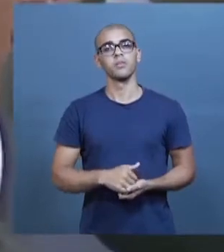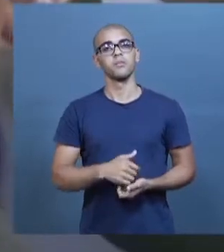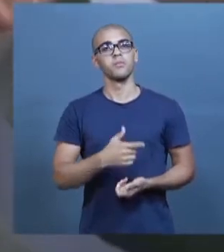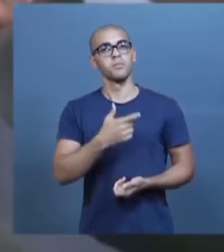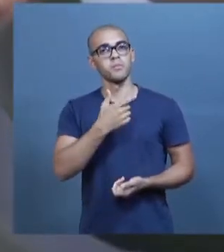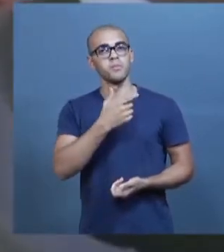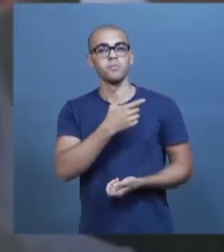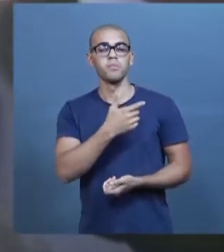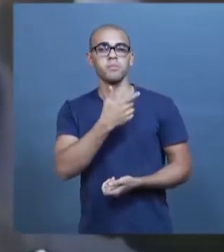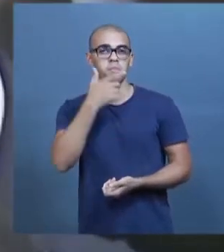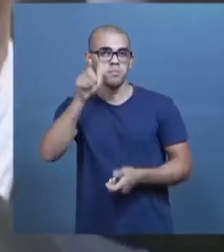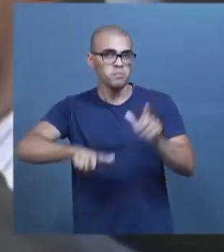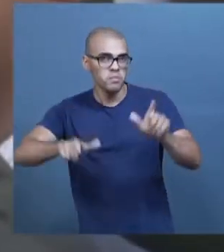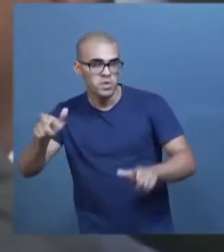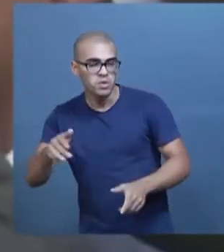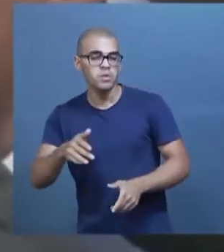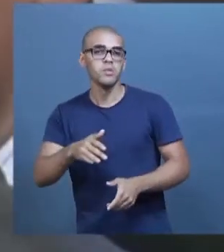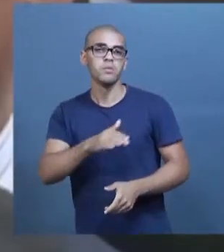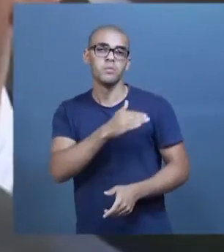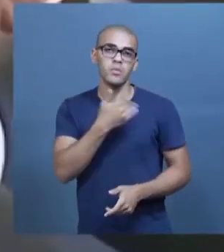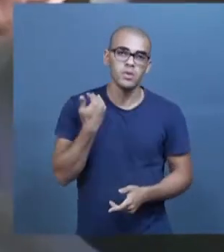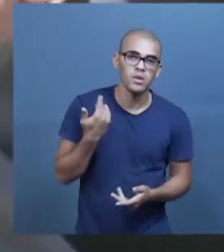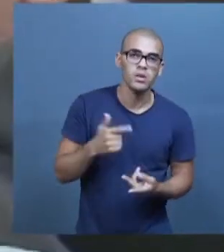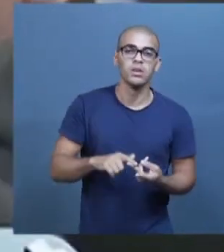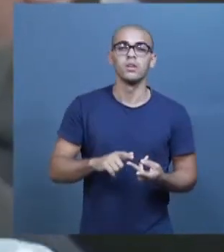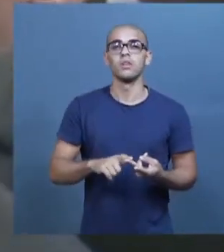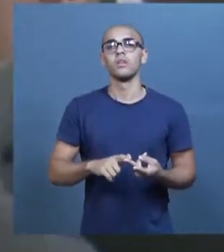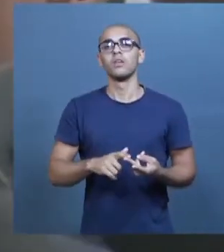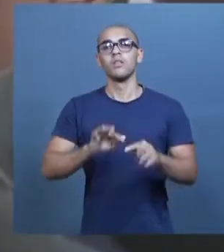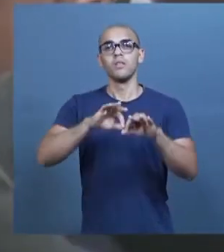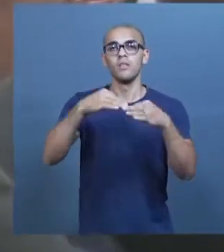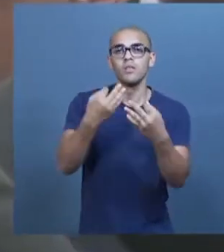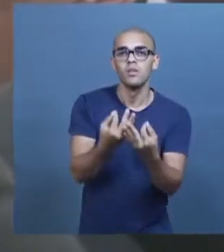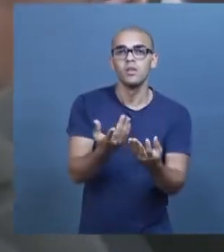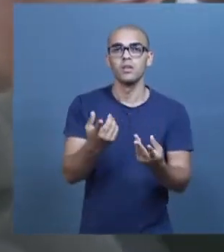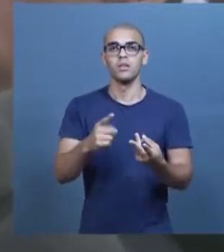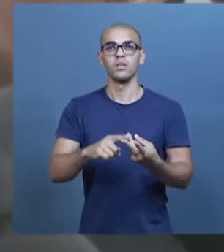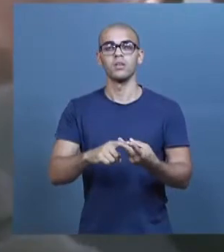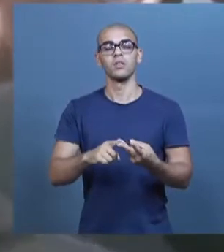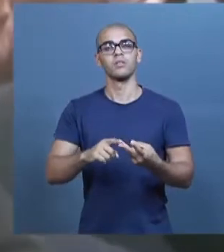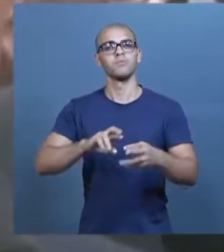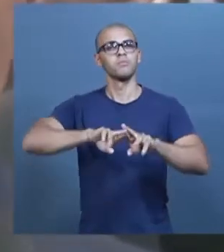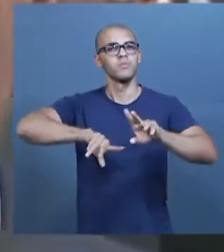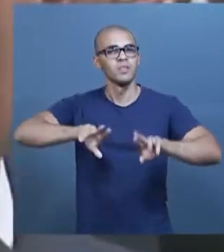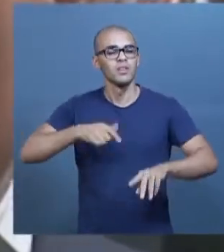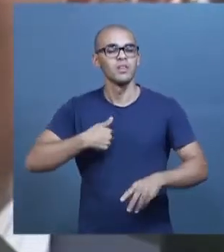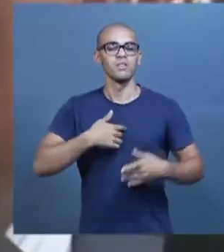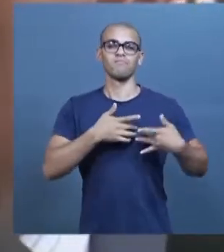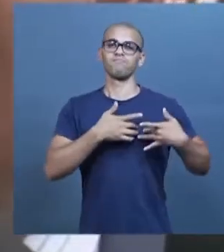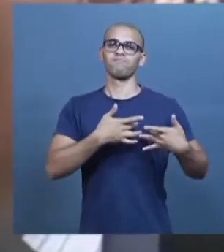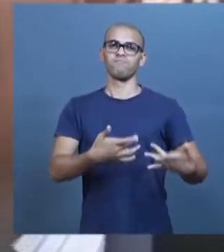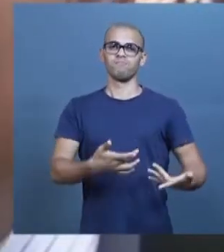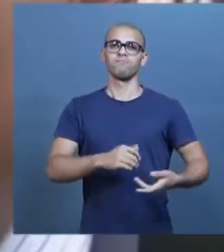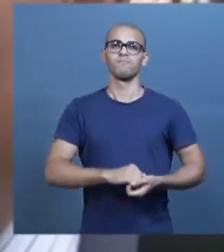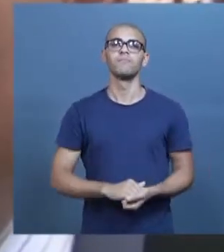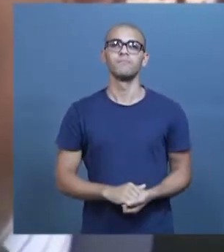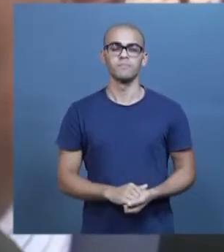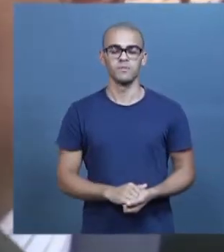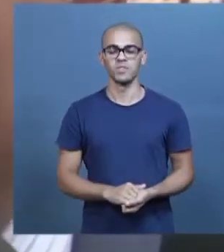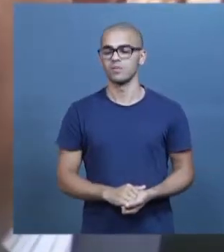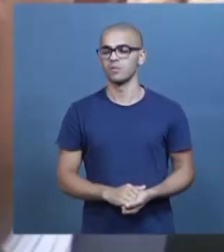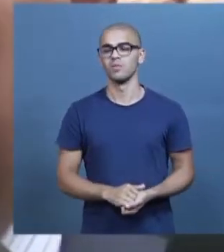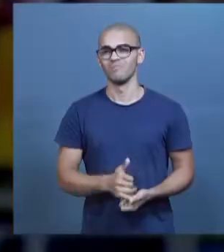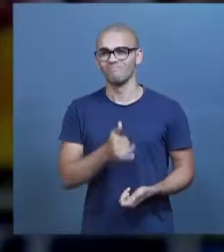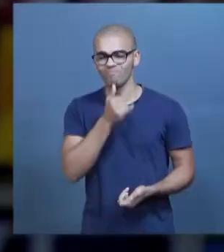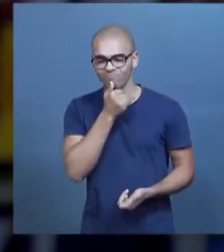e também aos pais e familiares dos homicidas, a nossa solidariedade. A cena mais triste que eu já assisti em toda